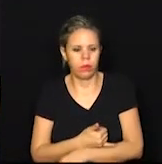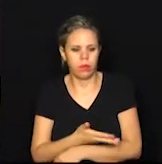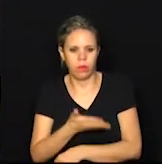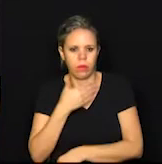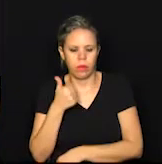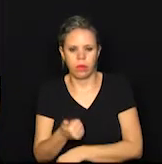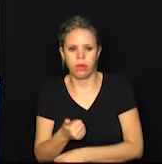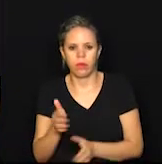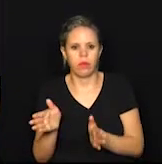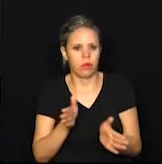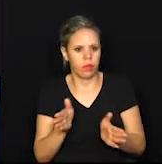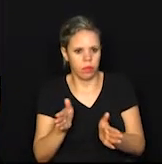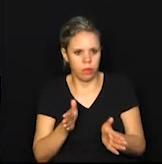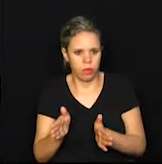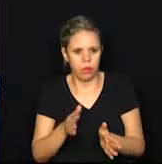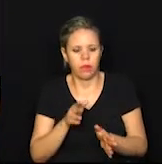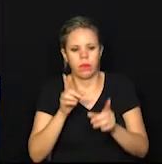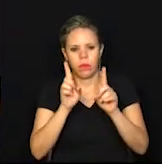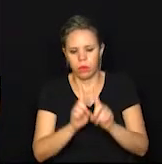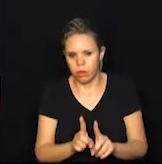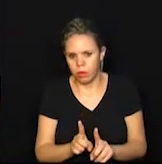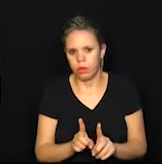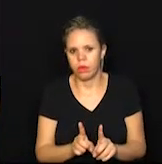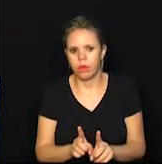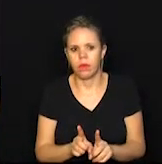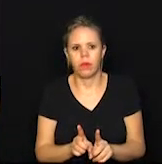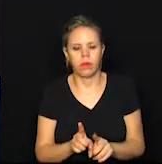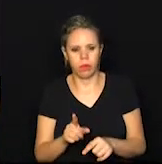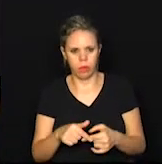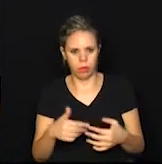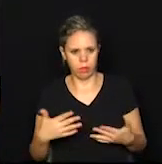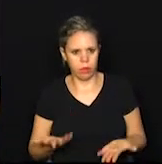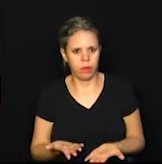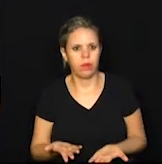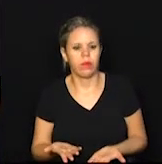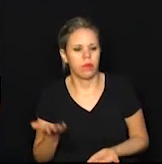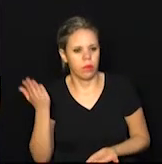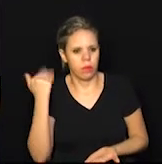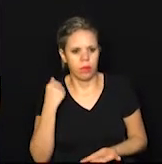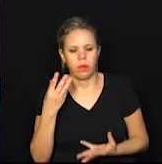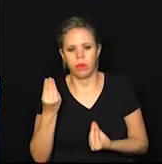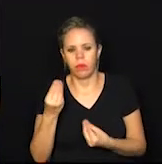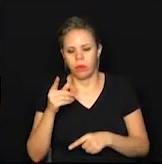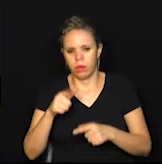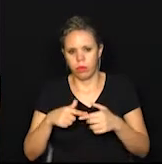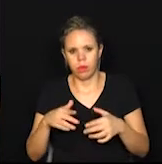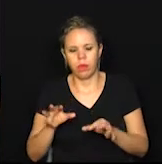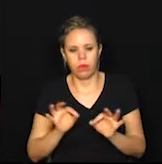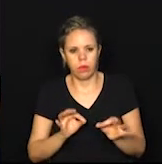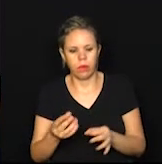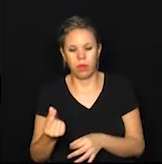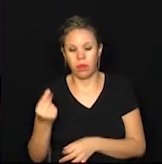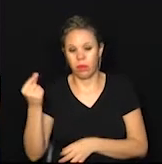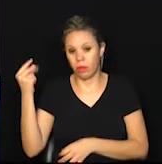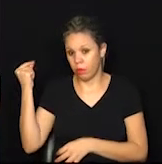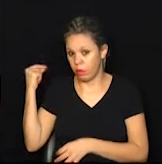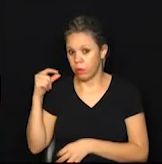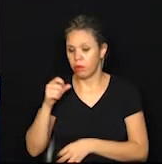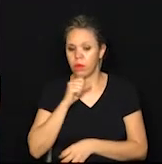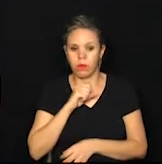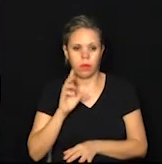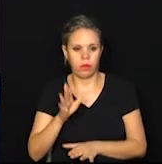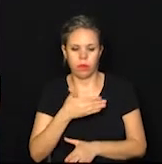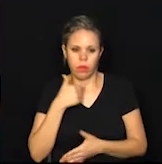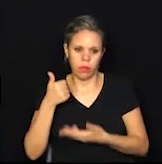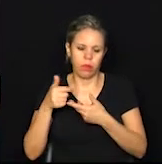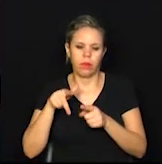da acessibilidade das pessoas com deficiência nesses equipamentos. A gente sabe que muitos equipamentos são equipamentos antigos, as melhorias têm